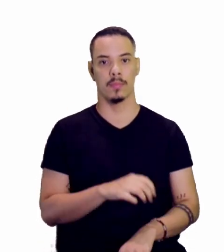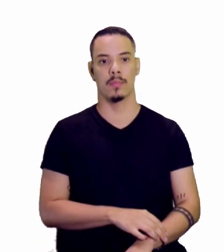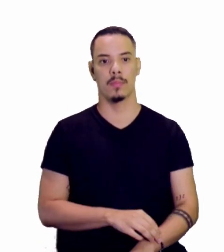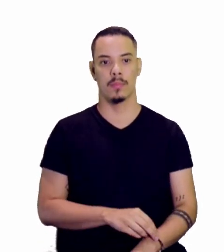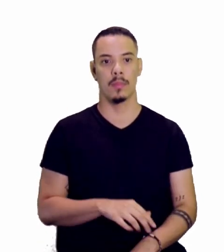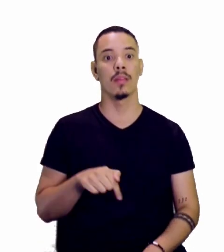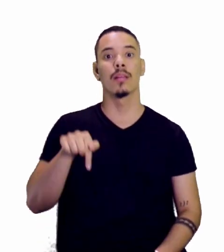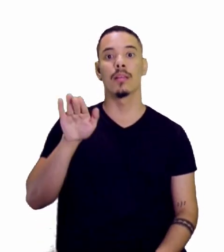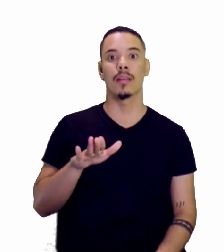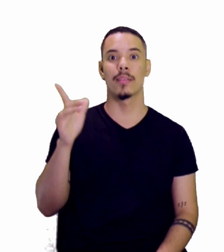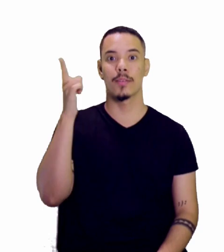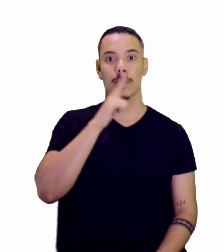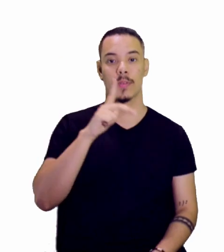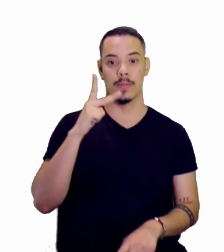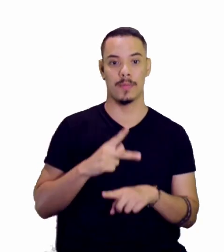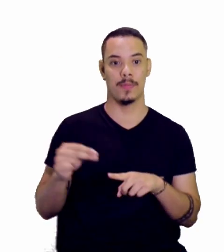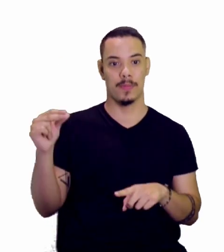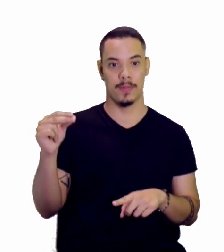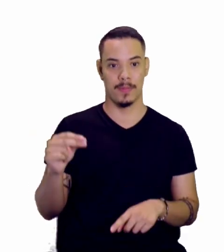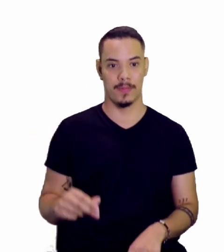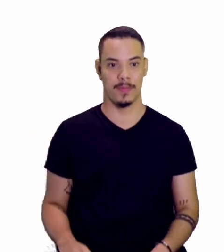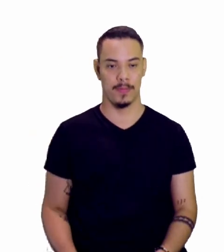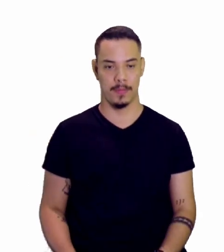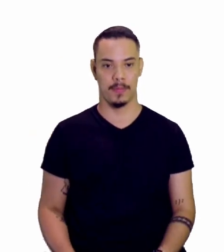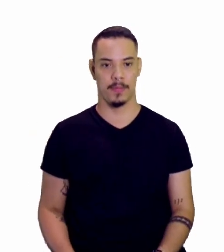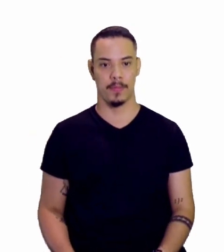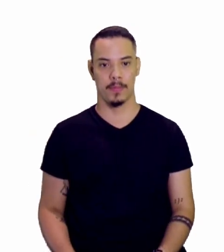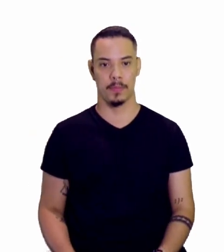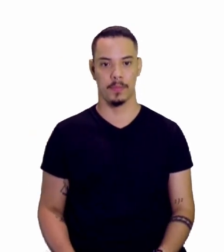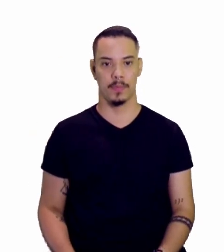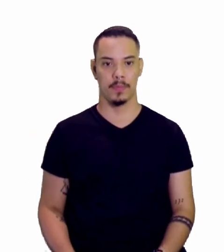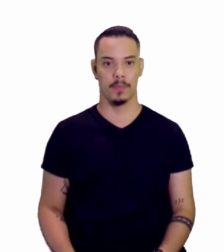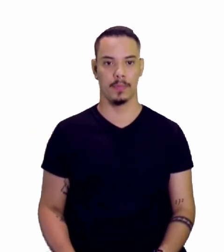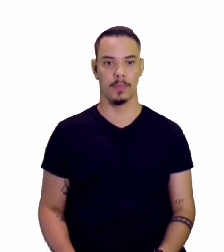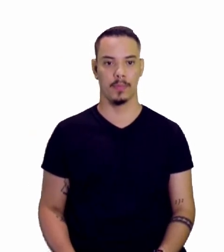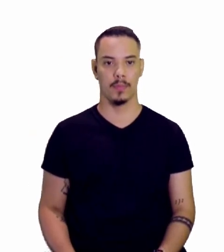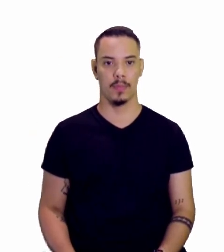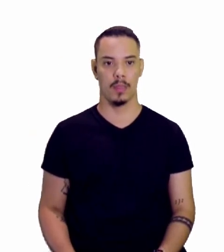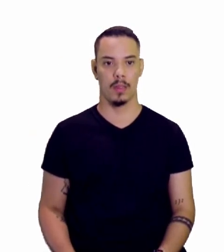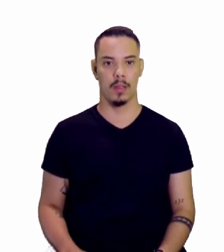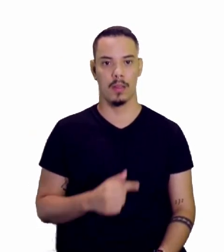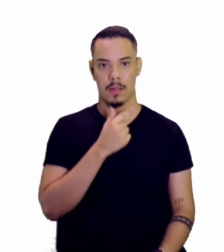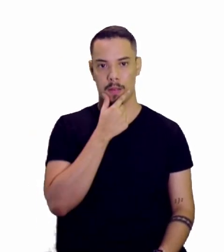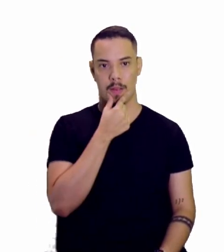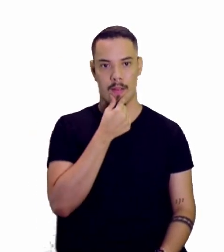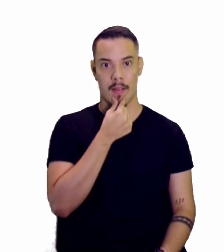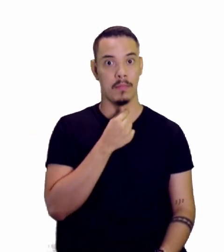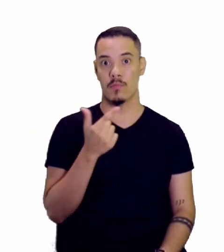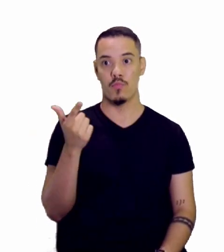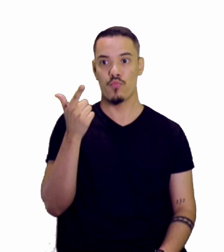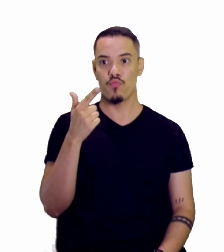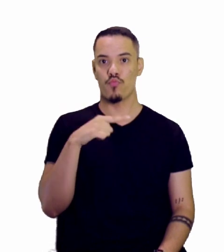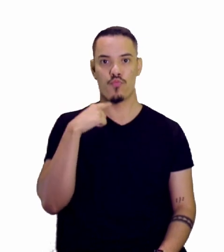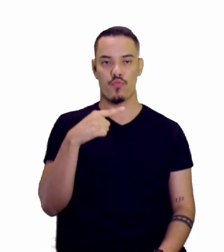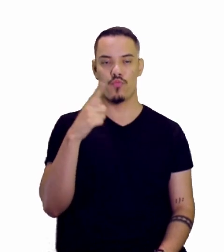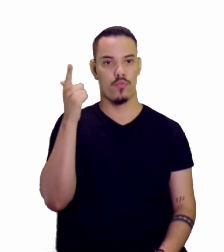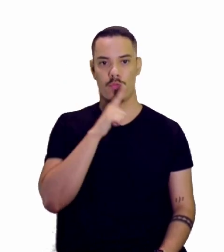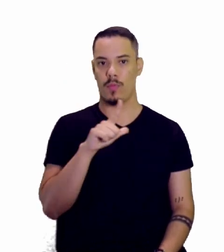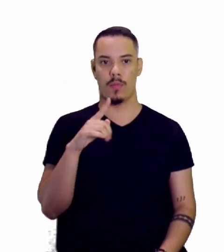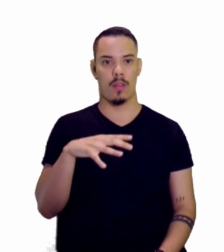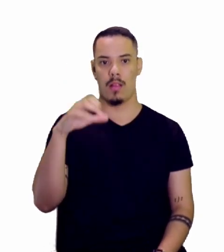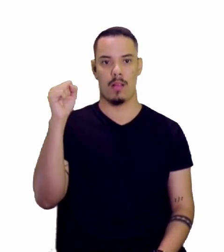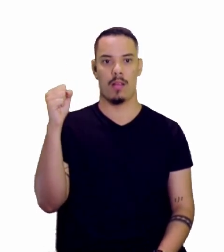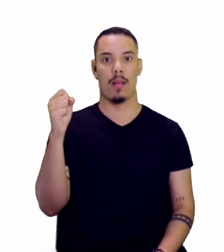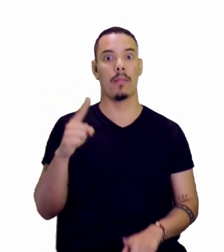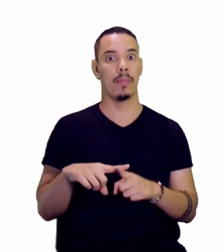né? Quem ganhou. Se não tivesse arrebentado, né? Vamos ver aqui, olha só. Ninguém ganhou, porque arrebentou, né? Mas se não